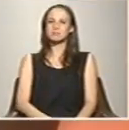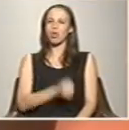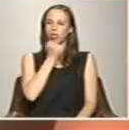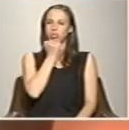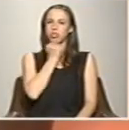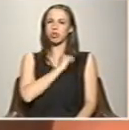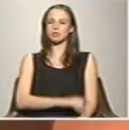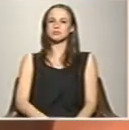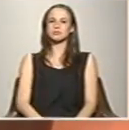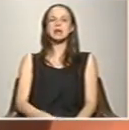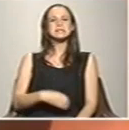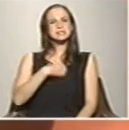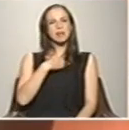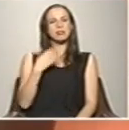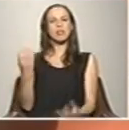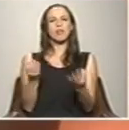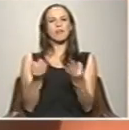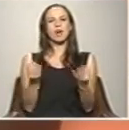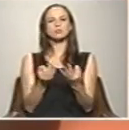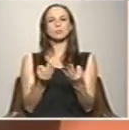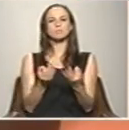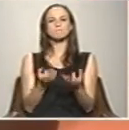agradável. Sente-se